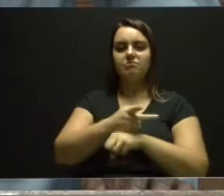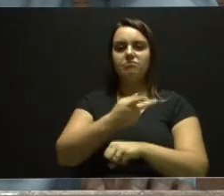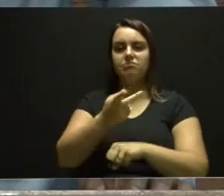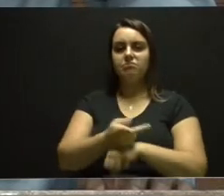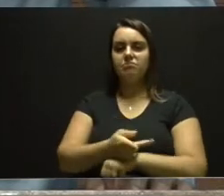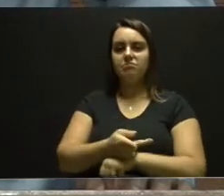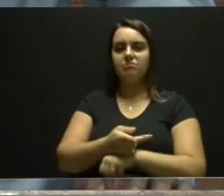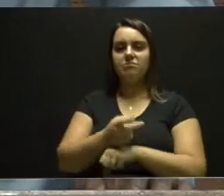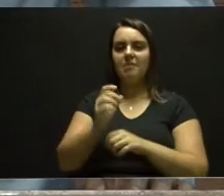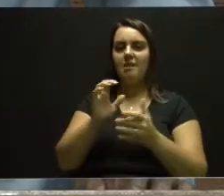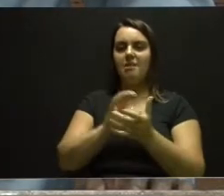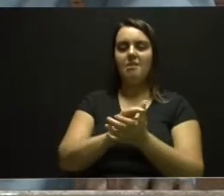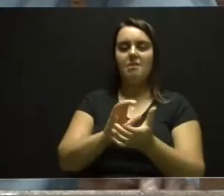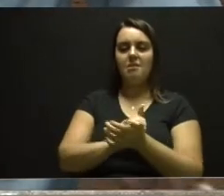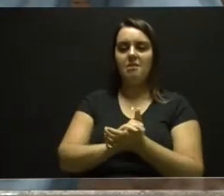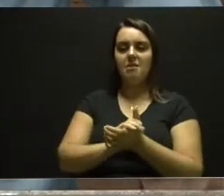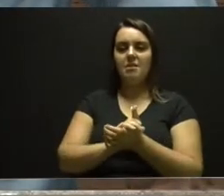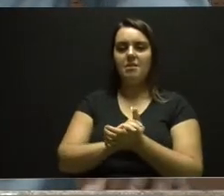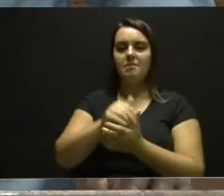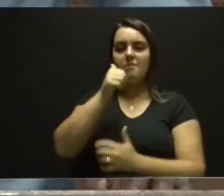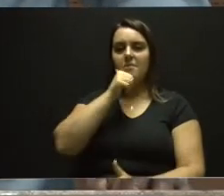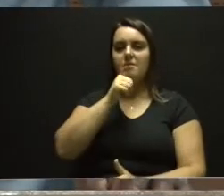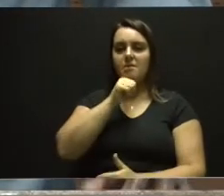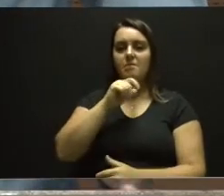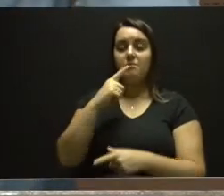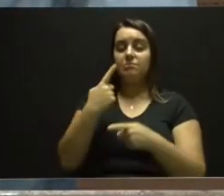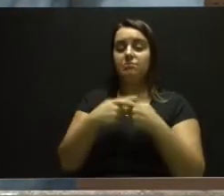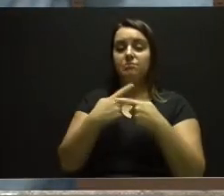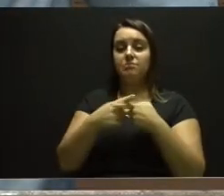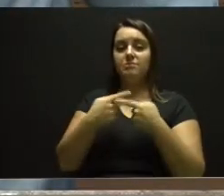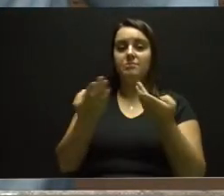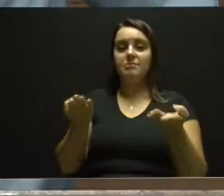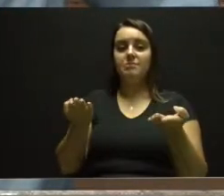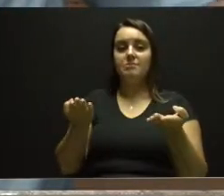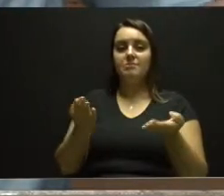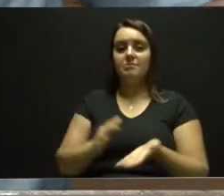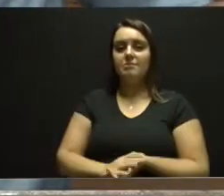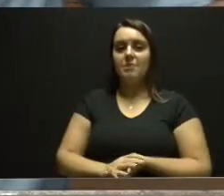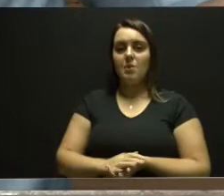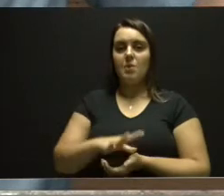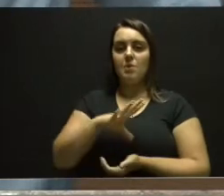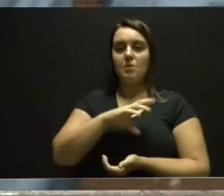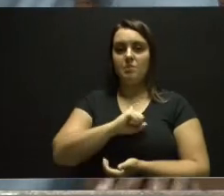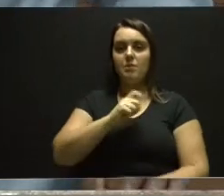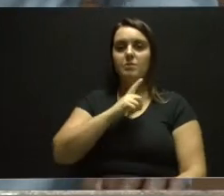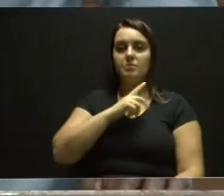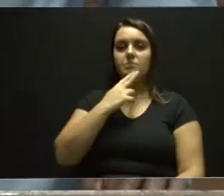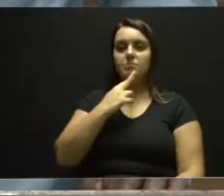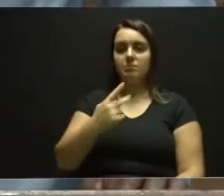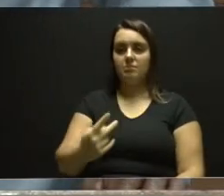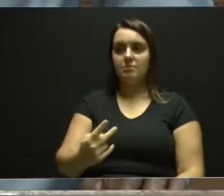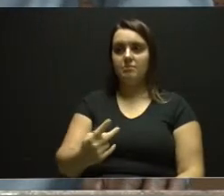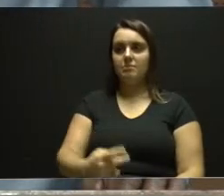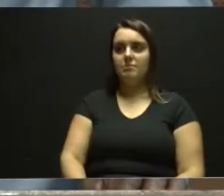branca para se casar porque a gente o amor tem cor